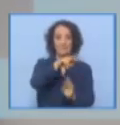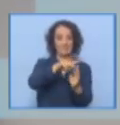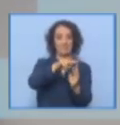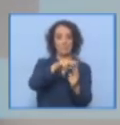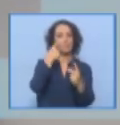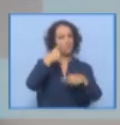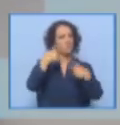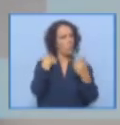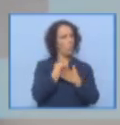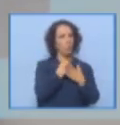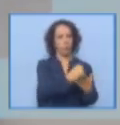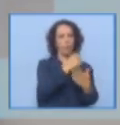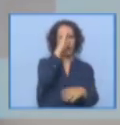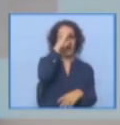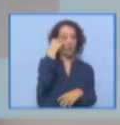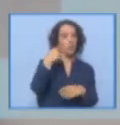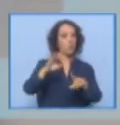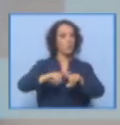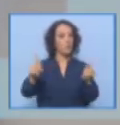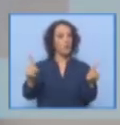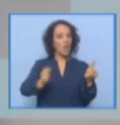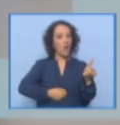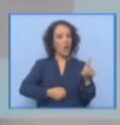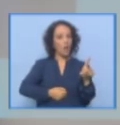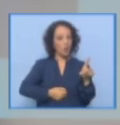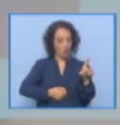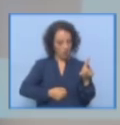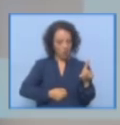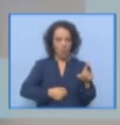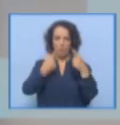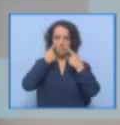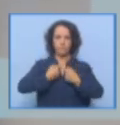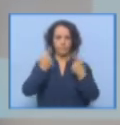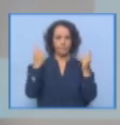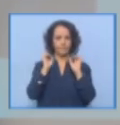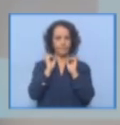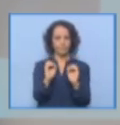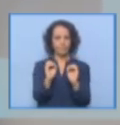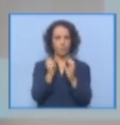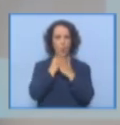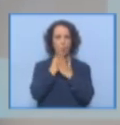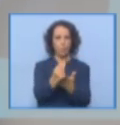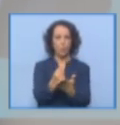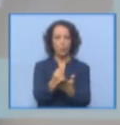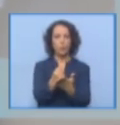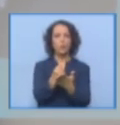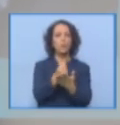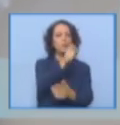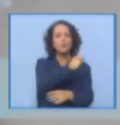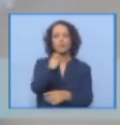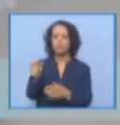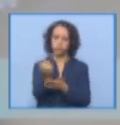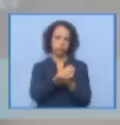ao contrário do que aconteceu com a Igreja Católica. A Confederação dos Bispos não fez qualquer tipo de apoio direto a qualquer tipo de